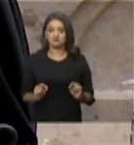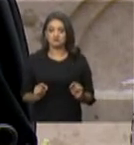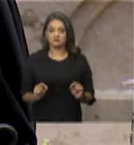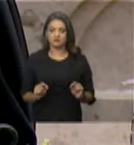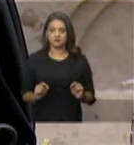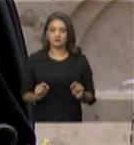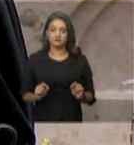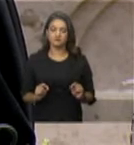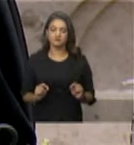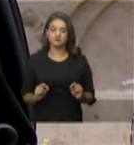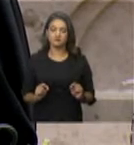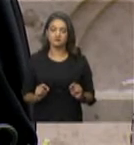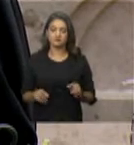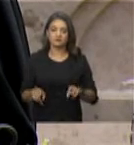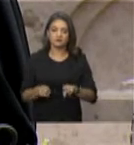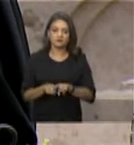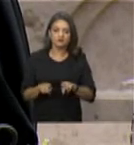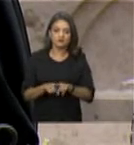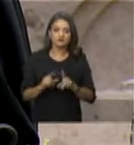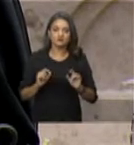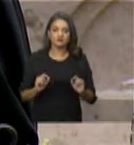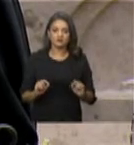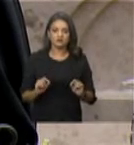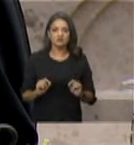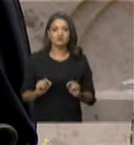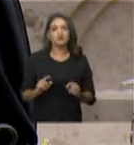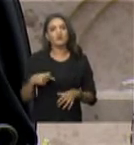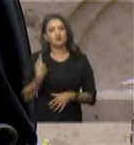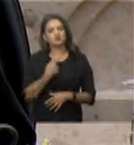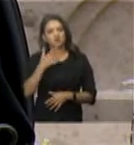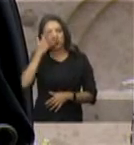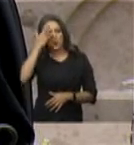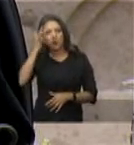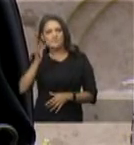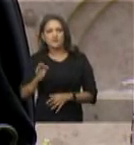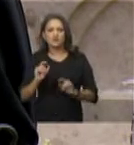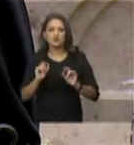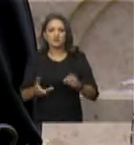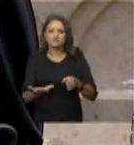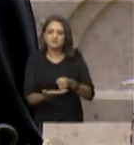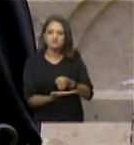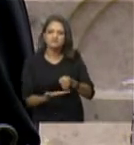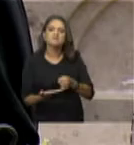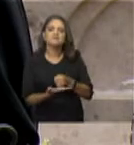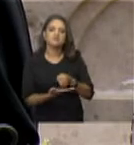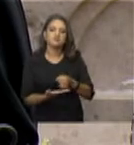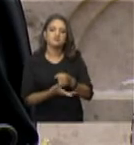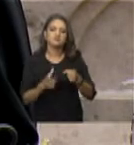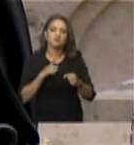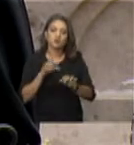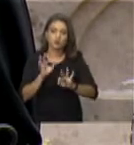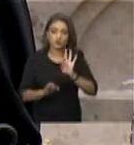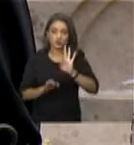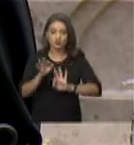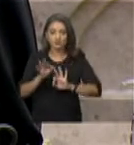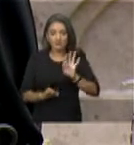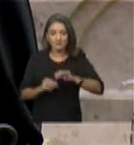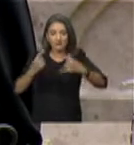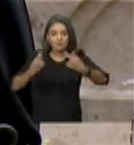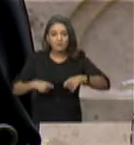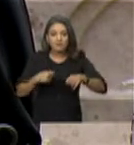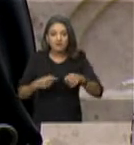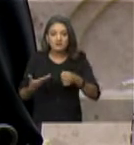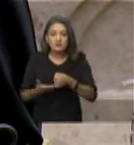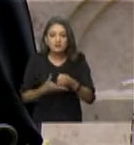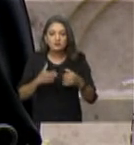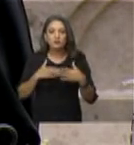outra parte é nós todos compreendemos que a fundamentação e o julgados devem observar o princípio